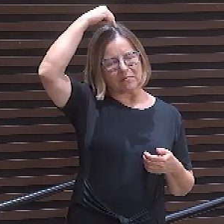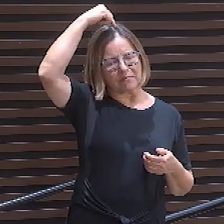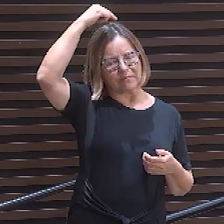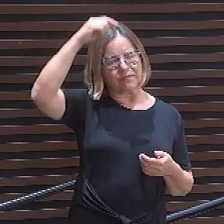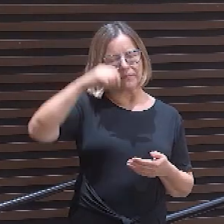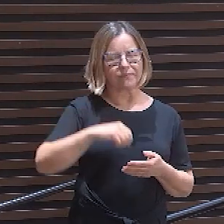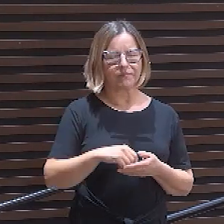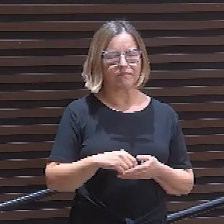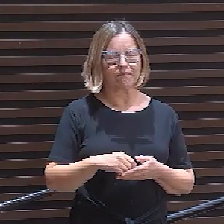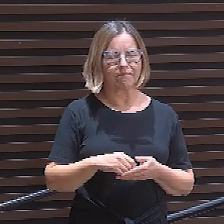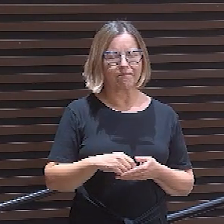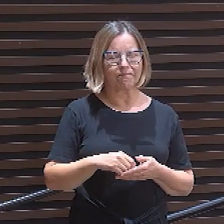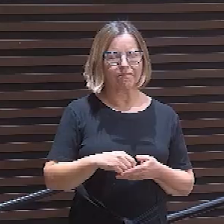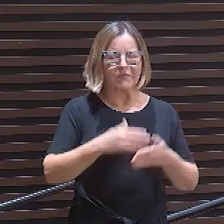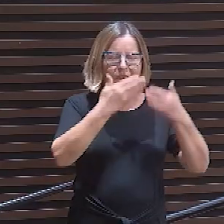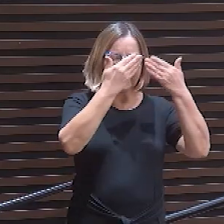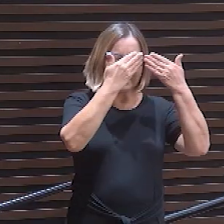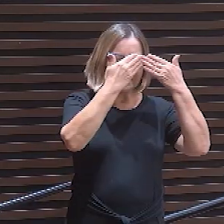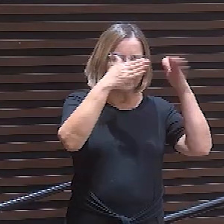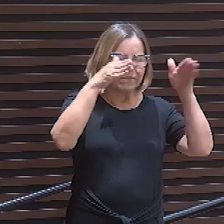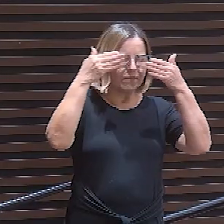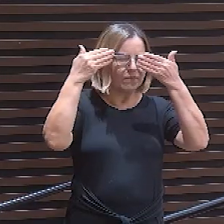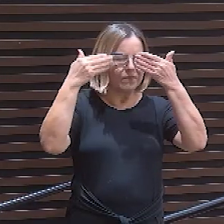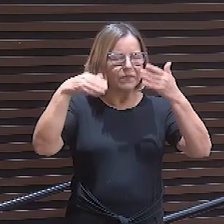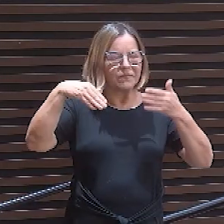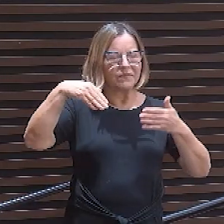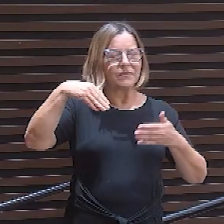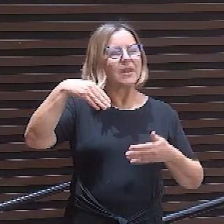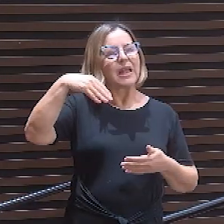Tira o véu dos nossos olhos espirituais.